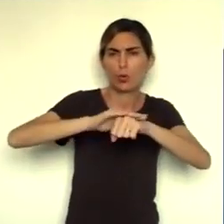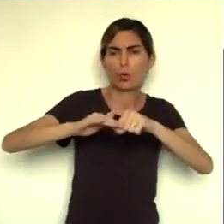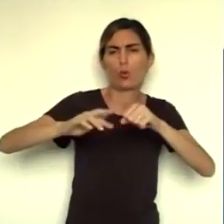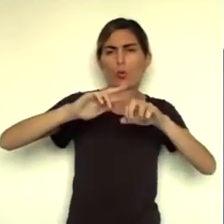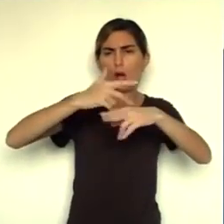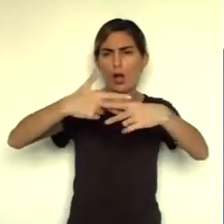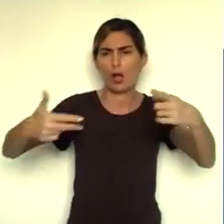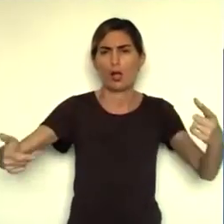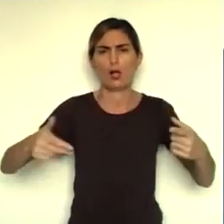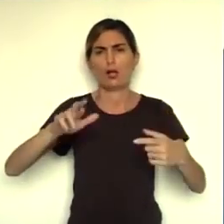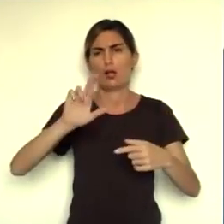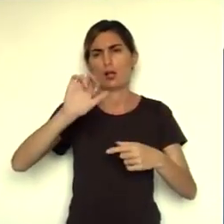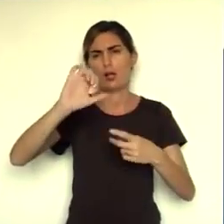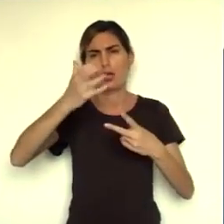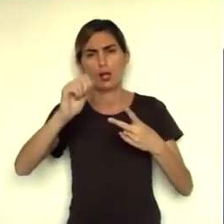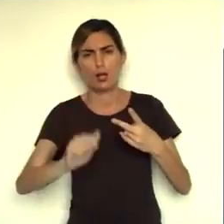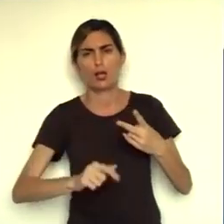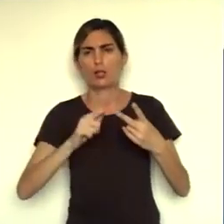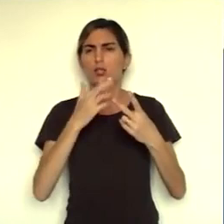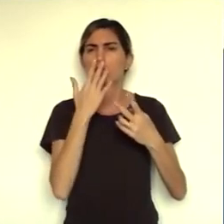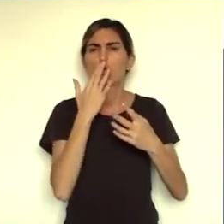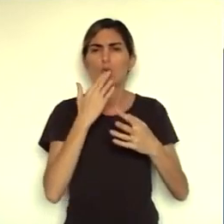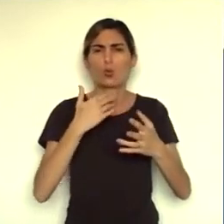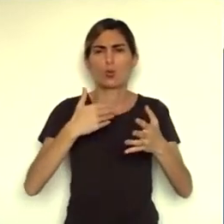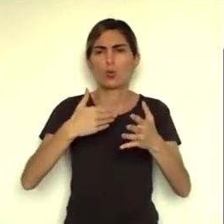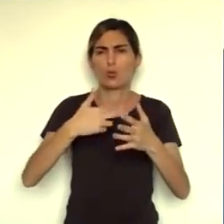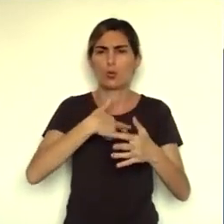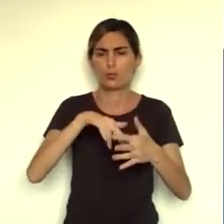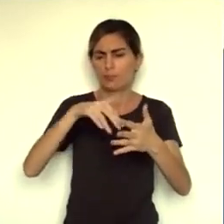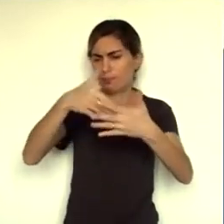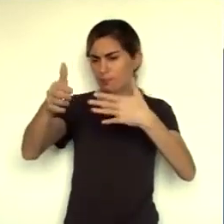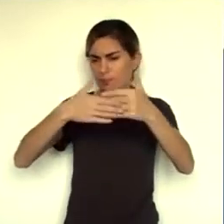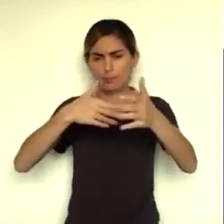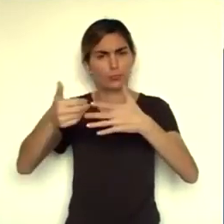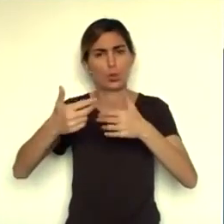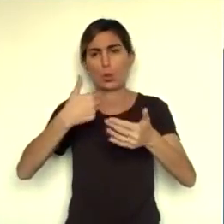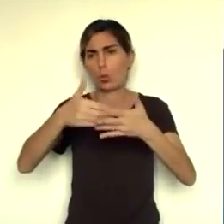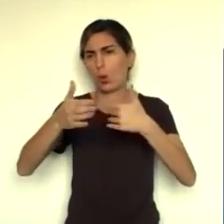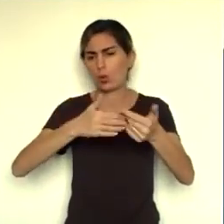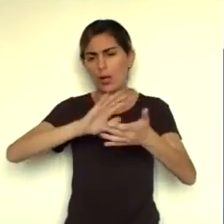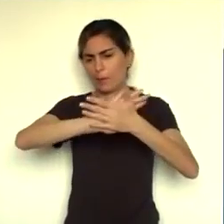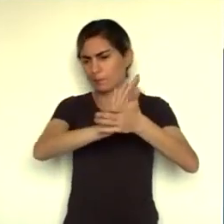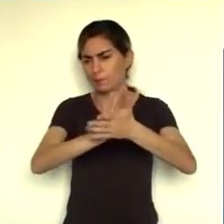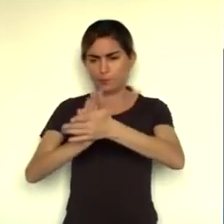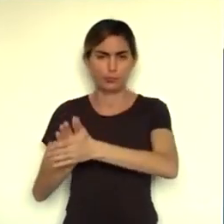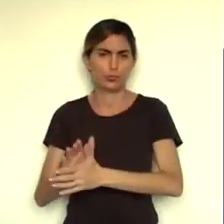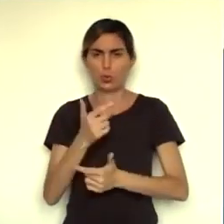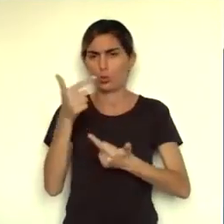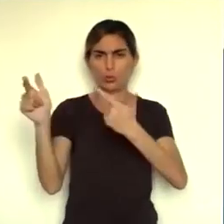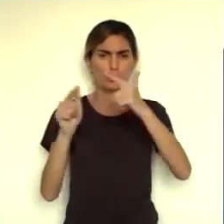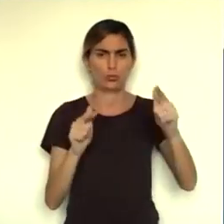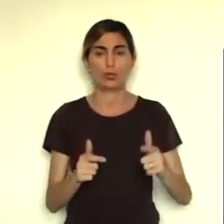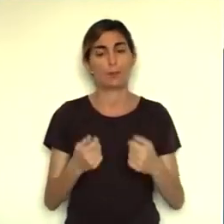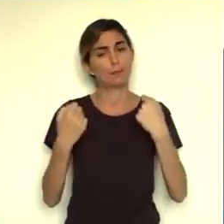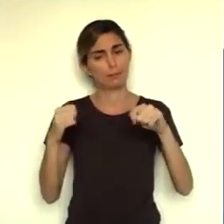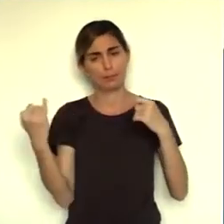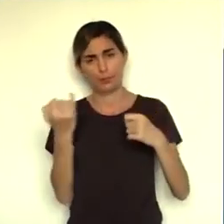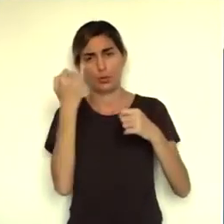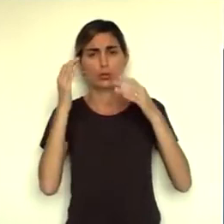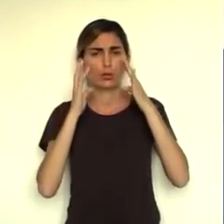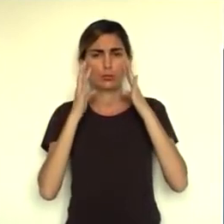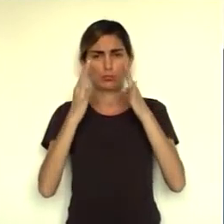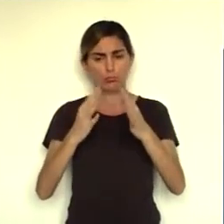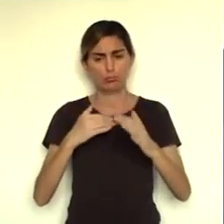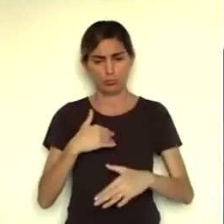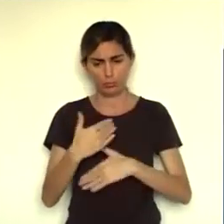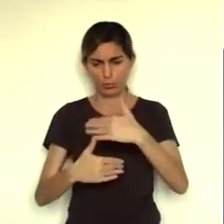sexo, cor, idade e quaisquer outras formas de discriminação. Então é importante, não é, a gente